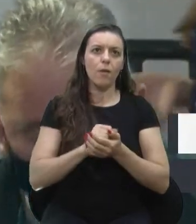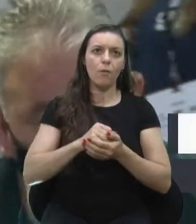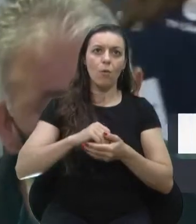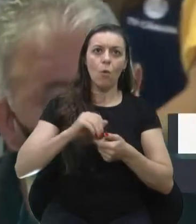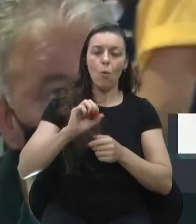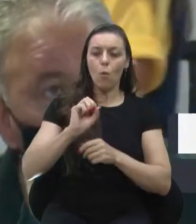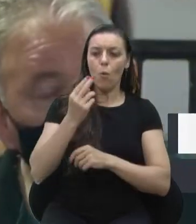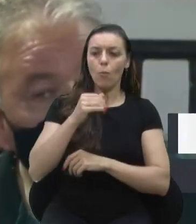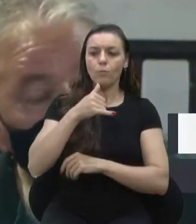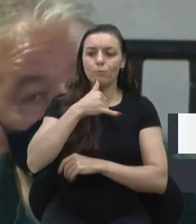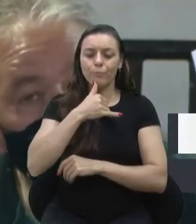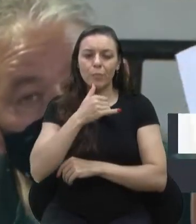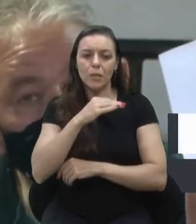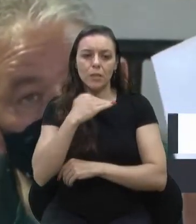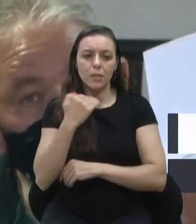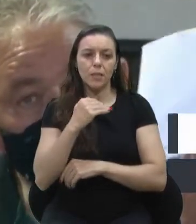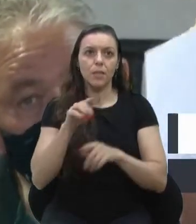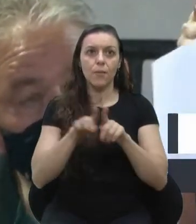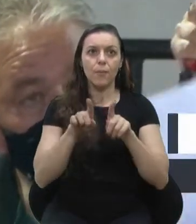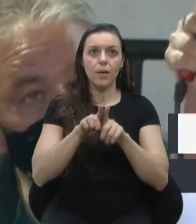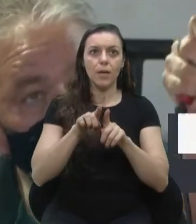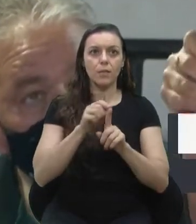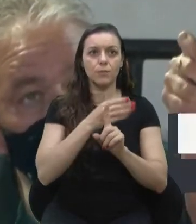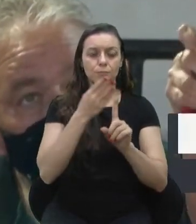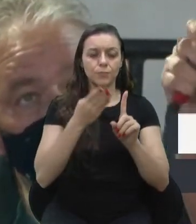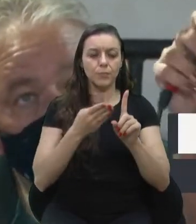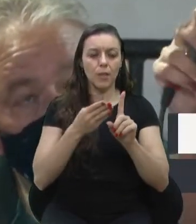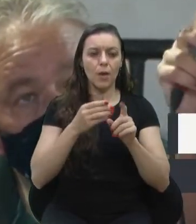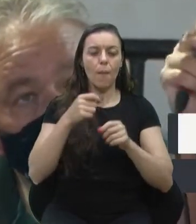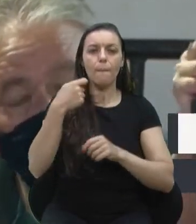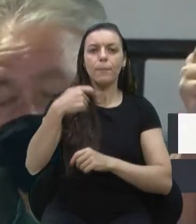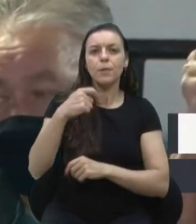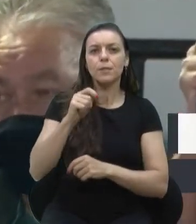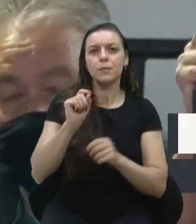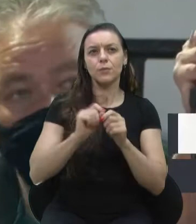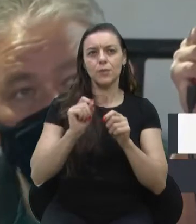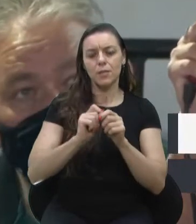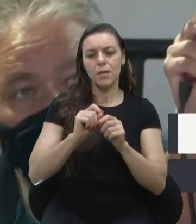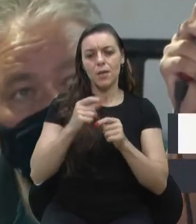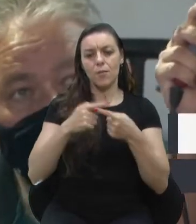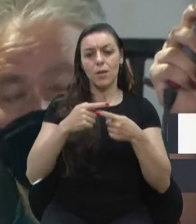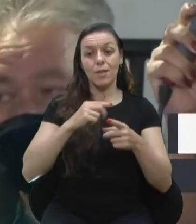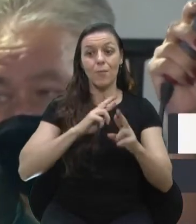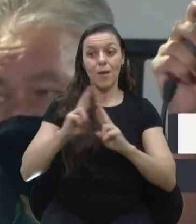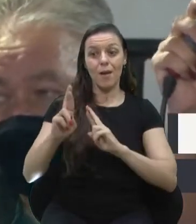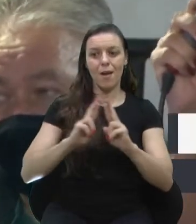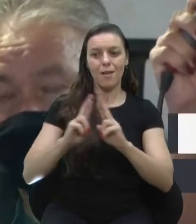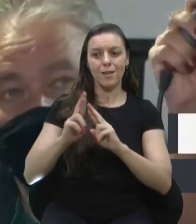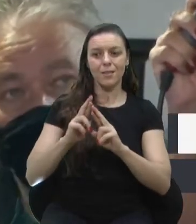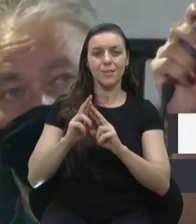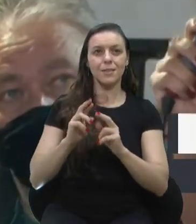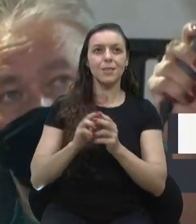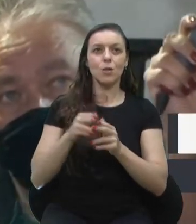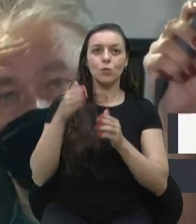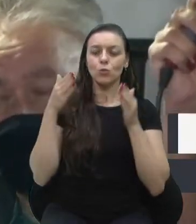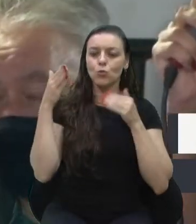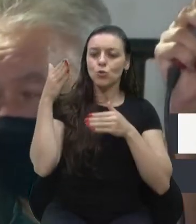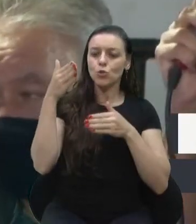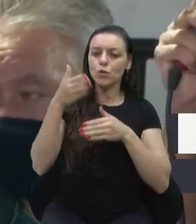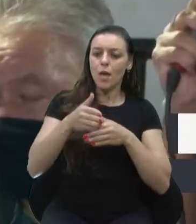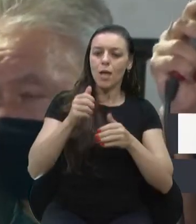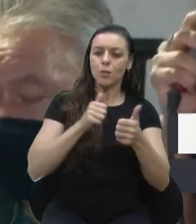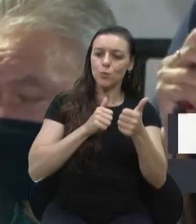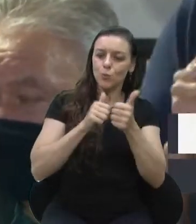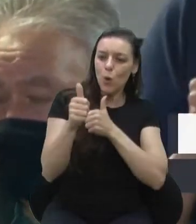pesar. E tem um voto de congratulações que eu preciso fazer aqui, que tem uma relação direta com o esporte, com a